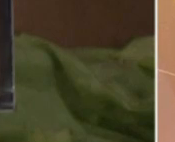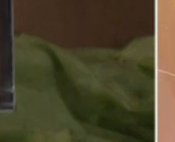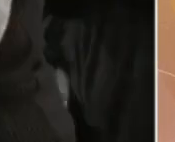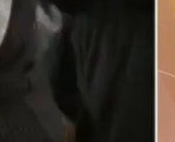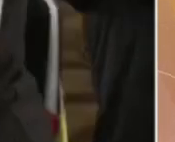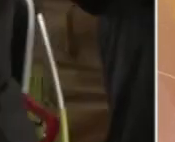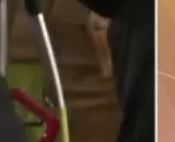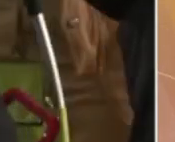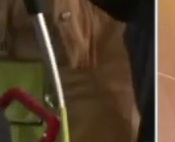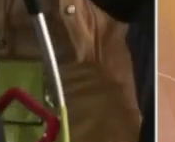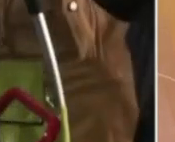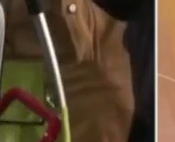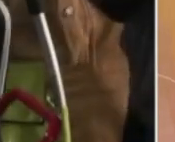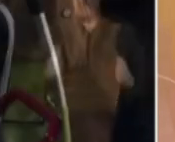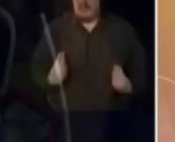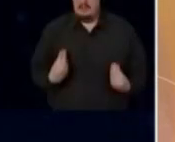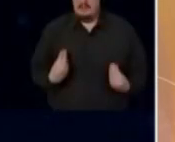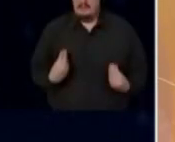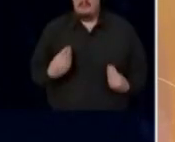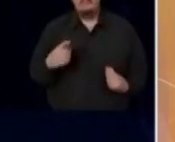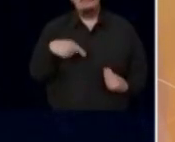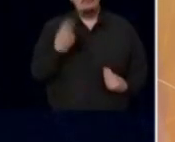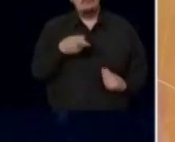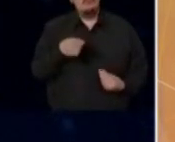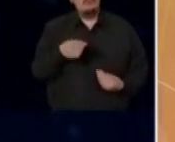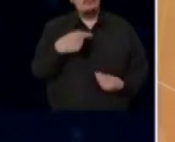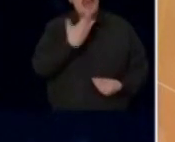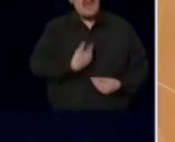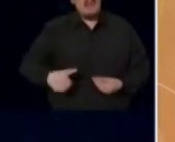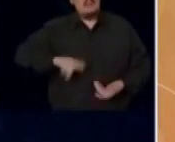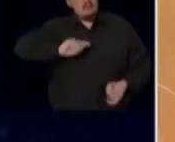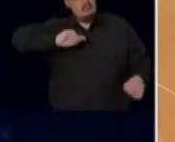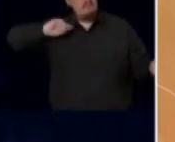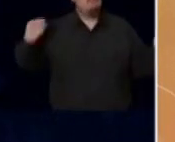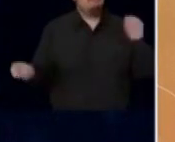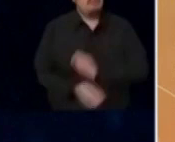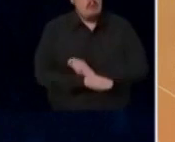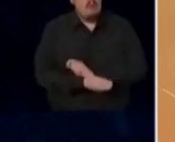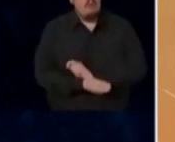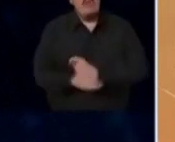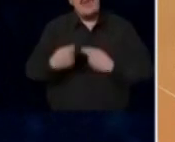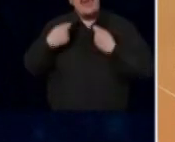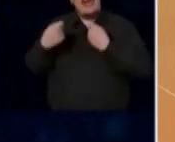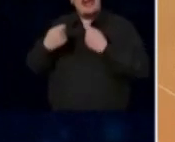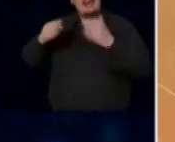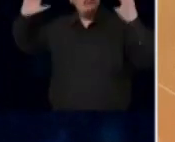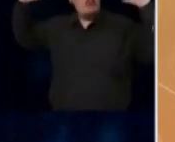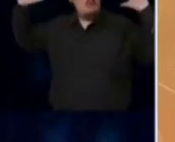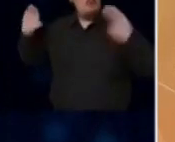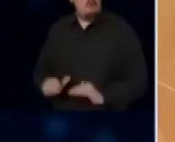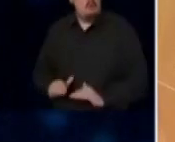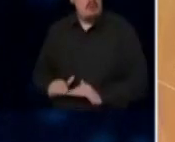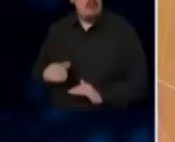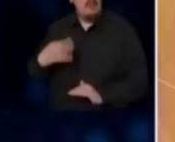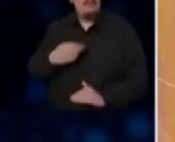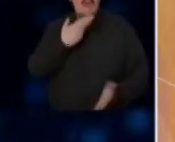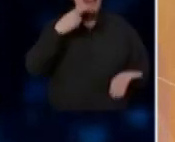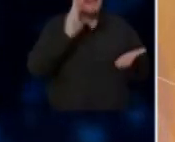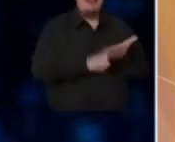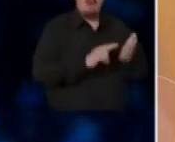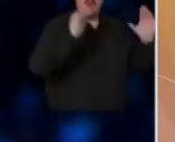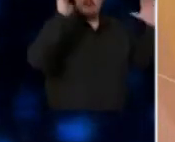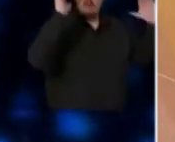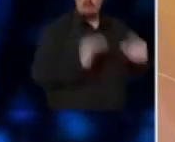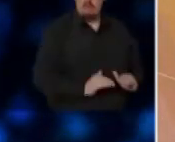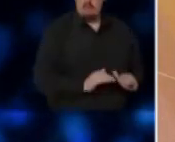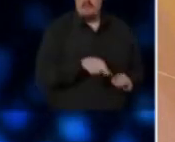E o Milei tem se apresentado como aquela pessoa de fora da política que é contra o sistema político como um todo, né?